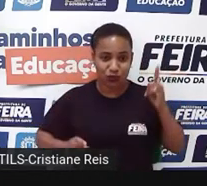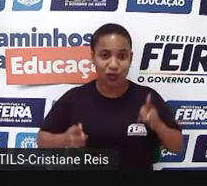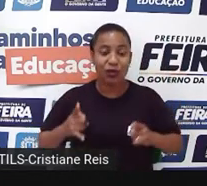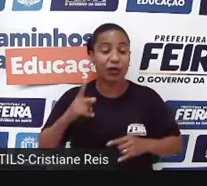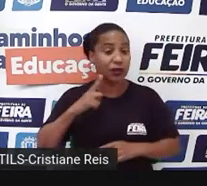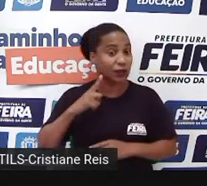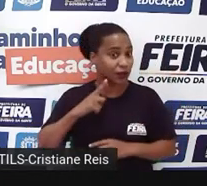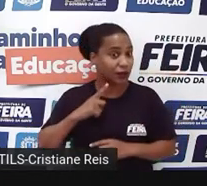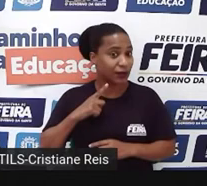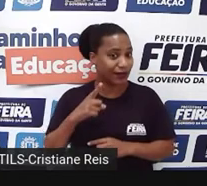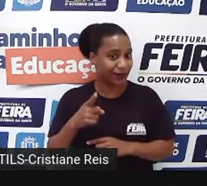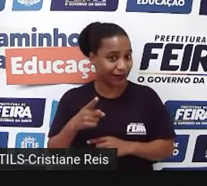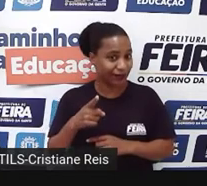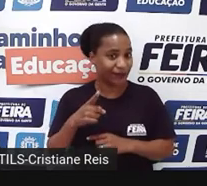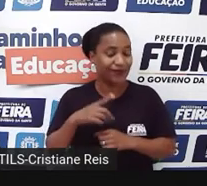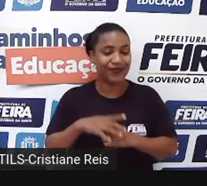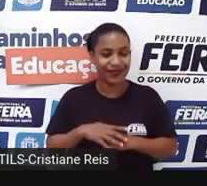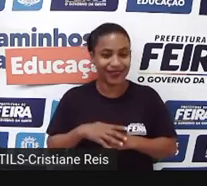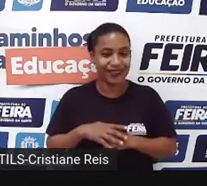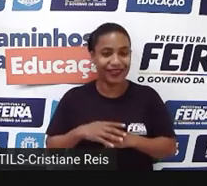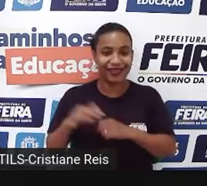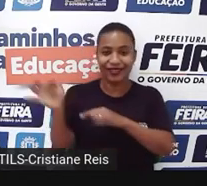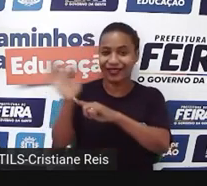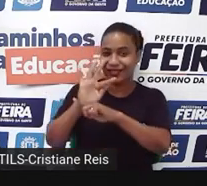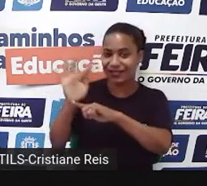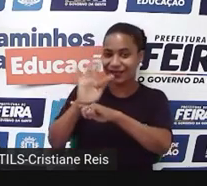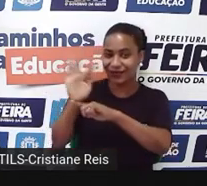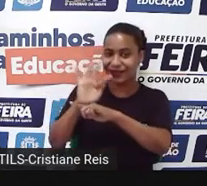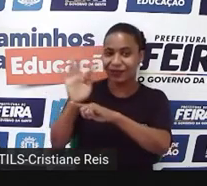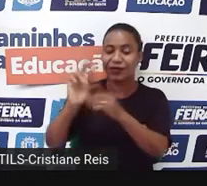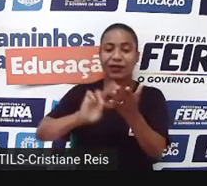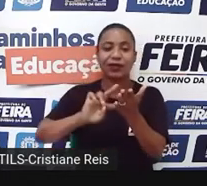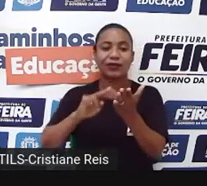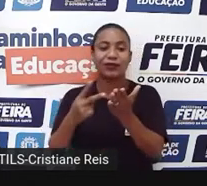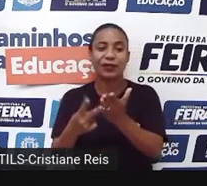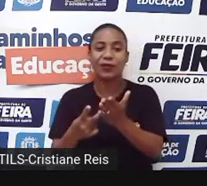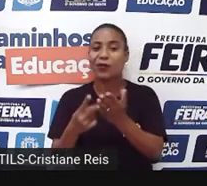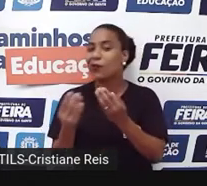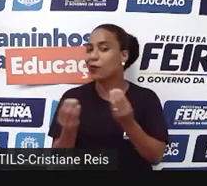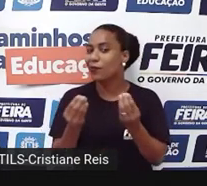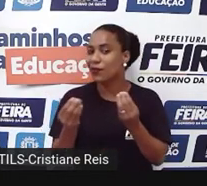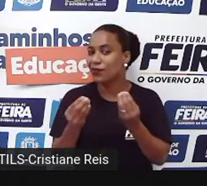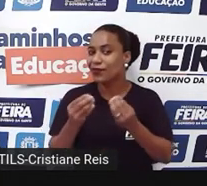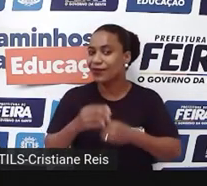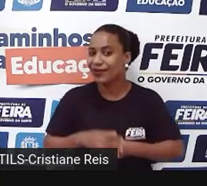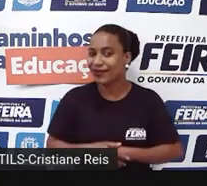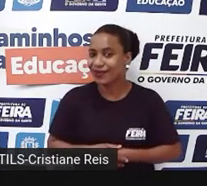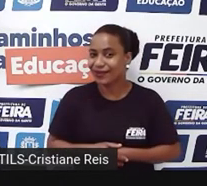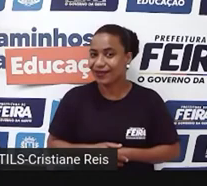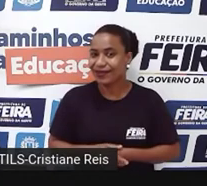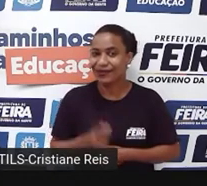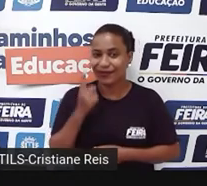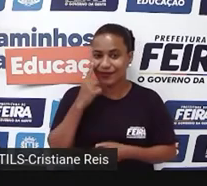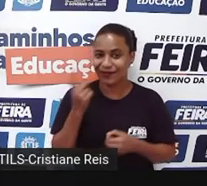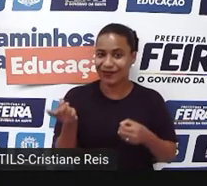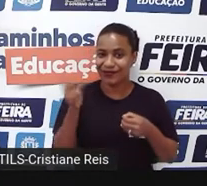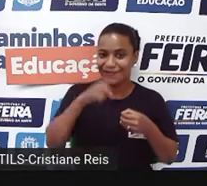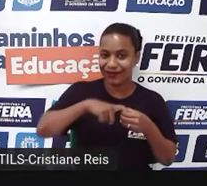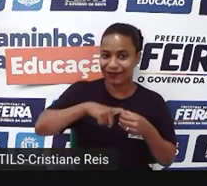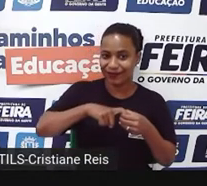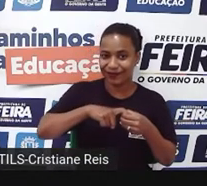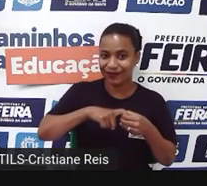vimos, este filme a gente pode traduzir como, vocês se lembram? Vamos voltar aqui,